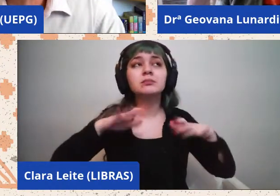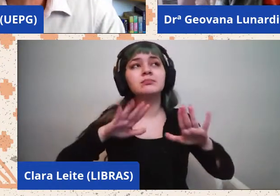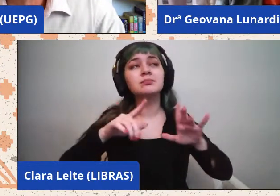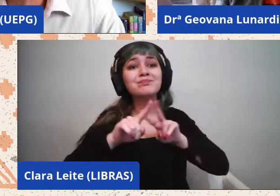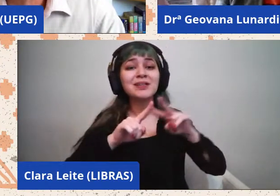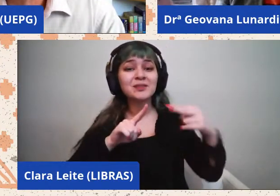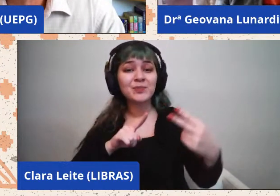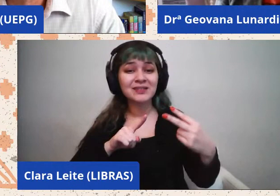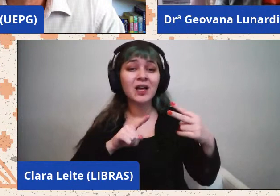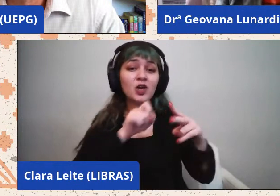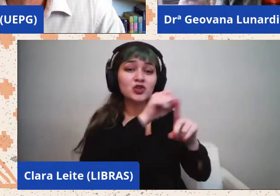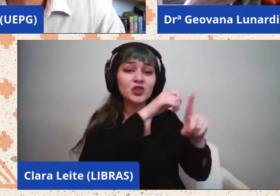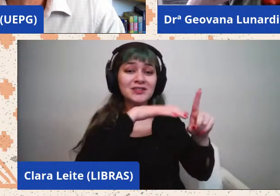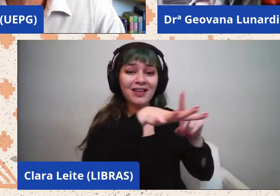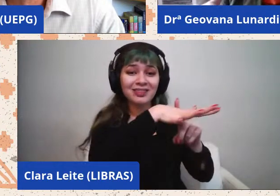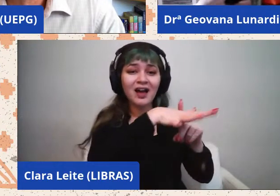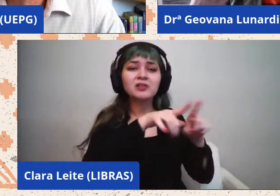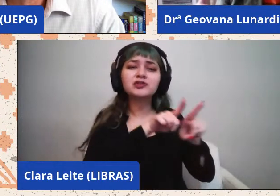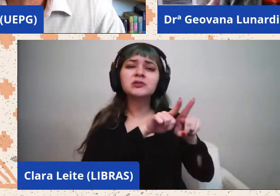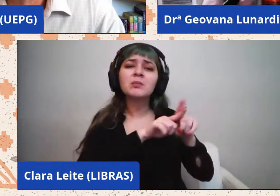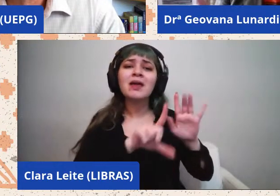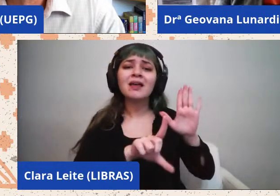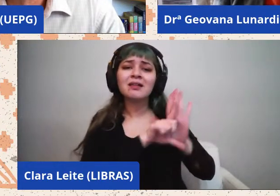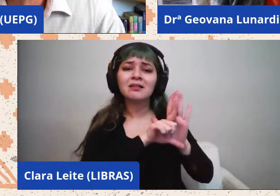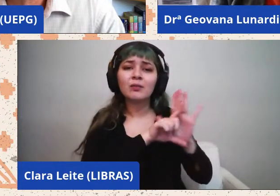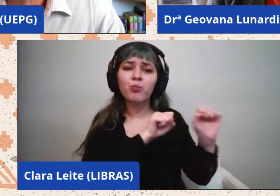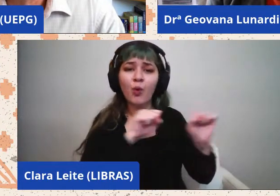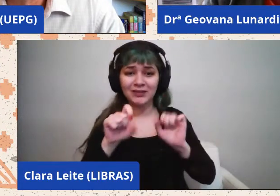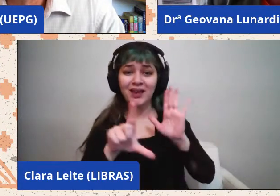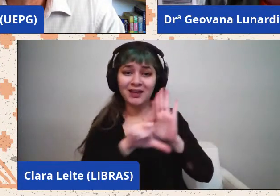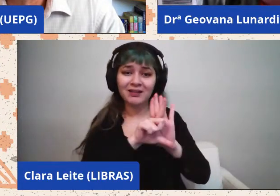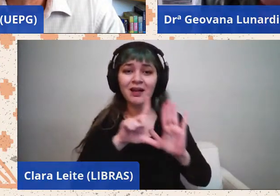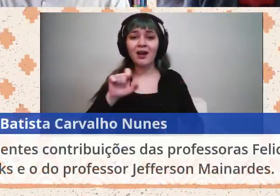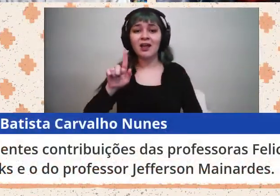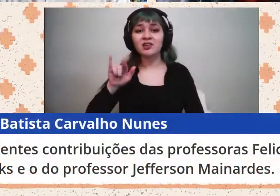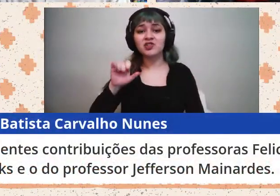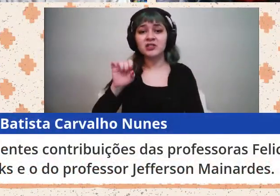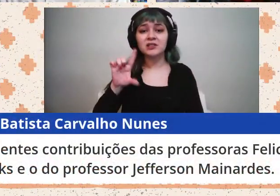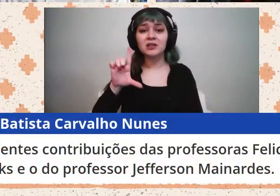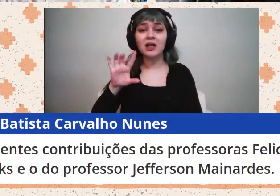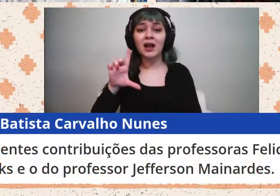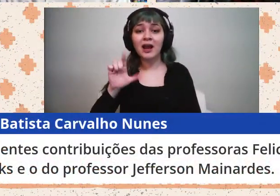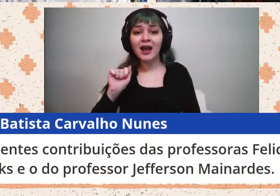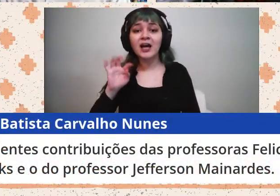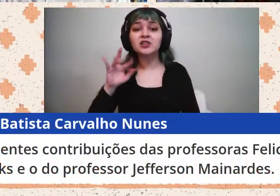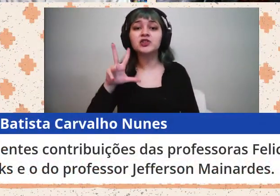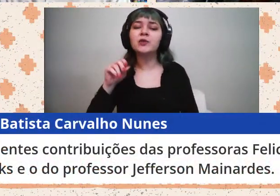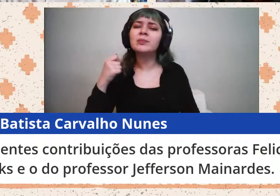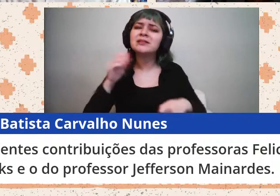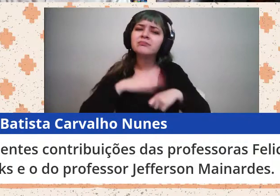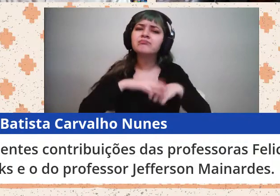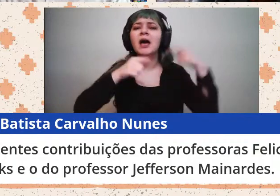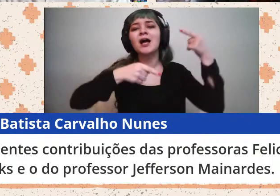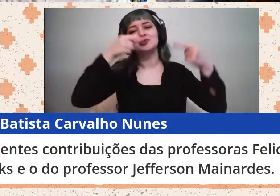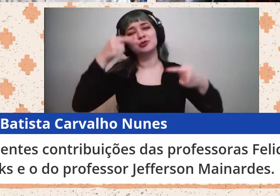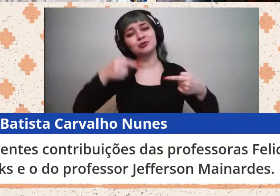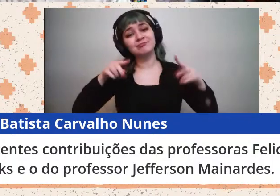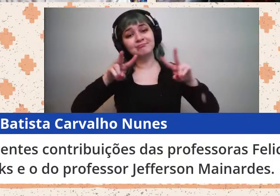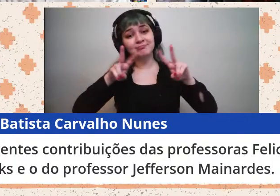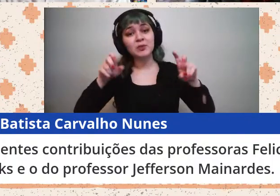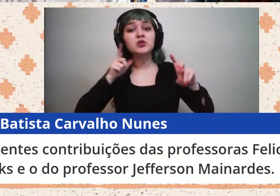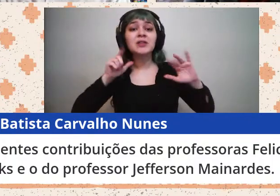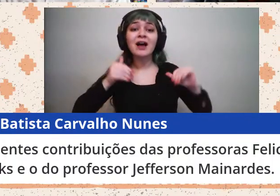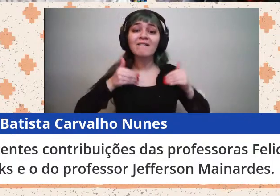da sociedade e do legislativo, uma discussão maior a respeito disso, inclusive para que a gente possa